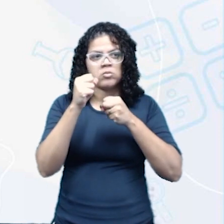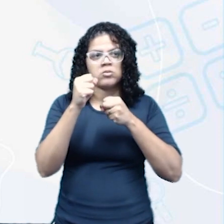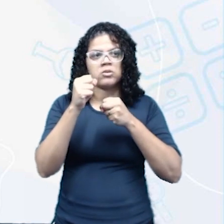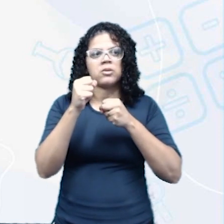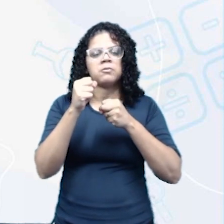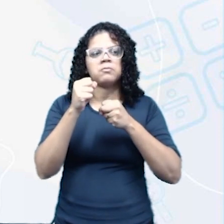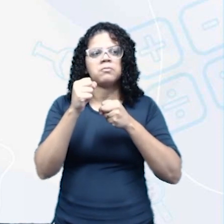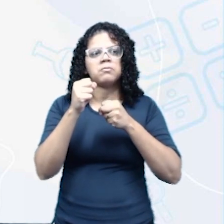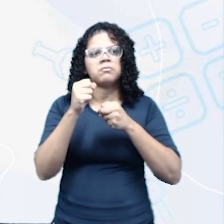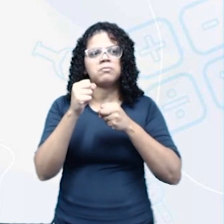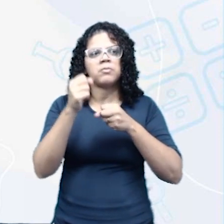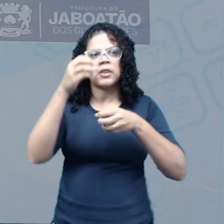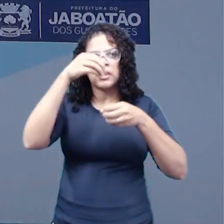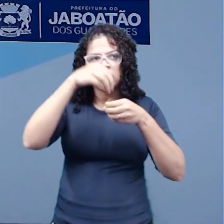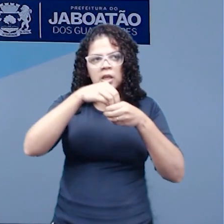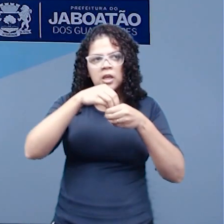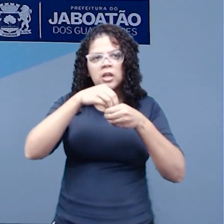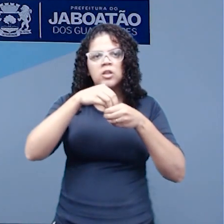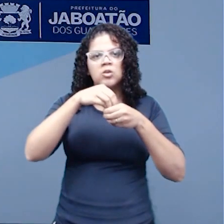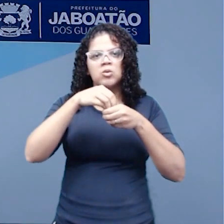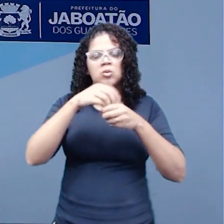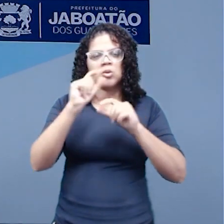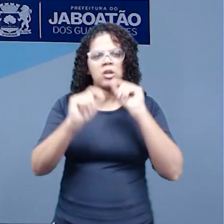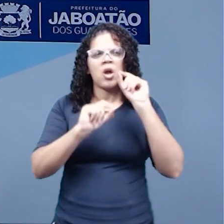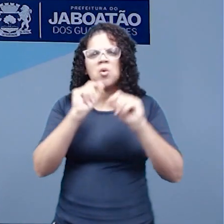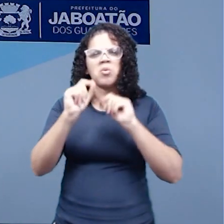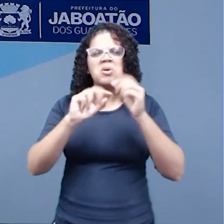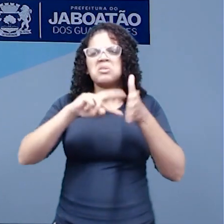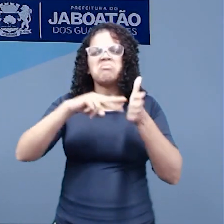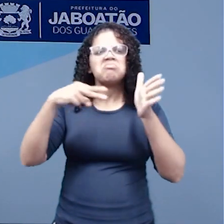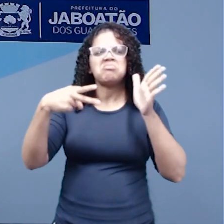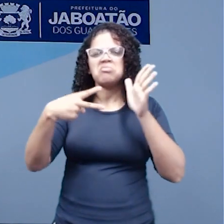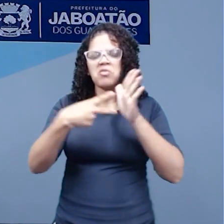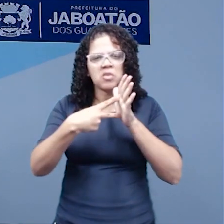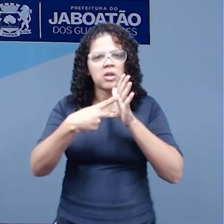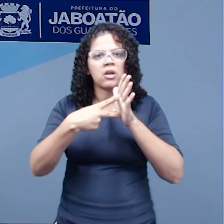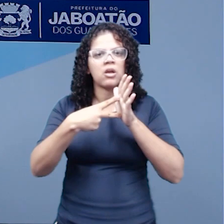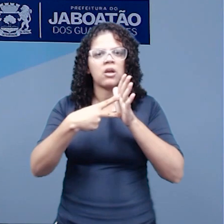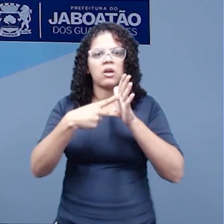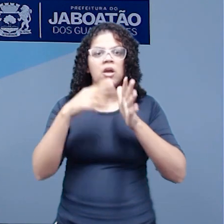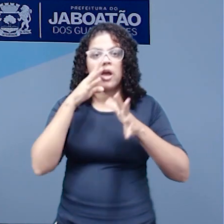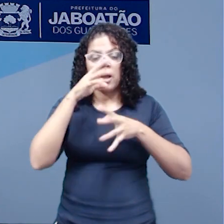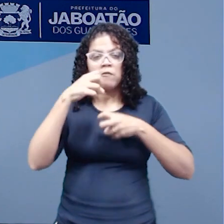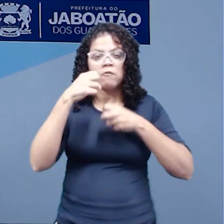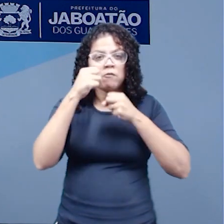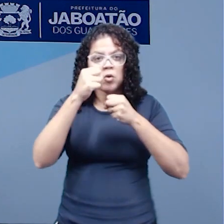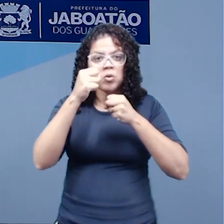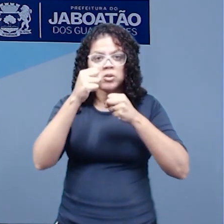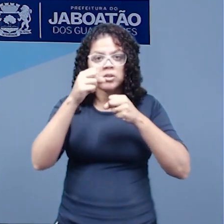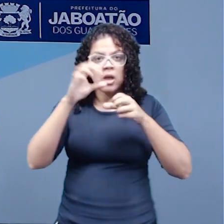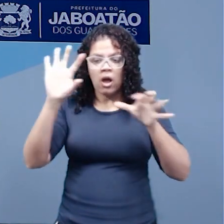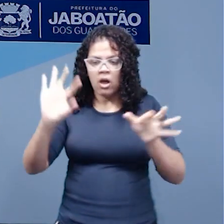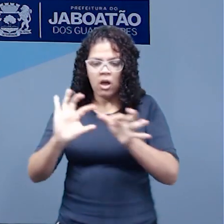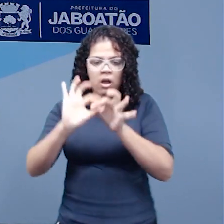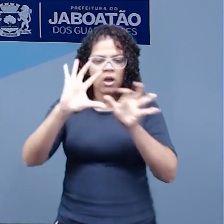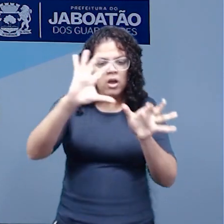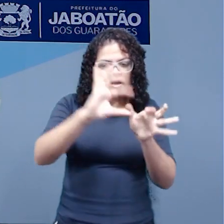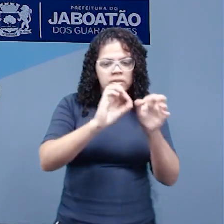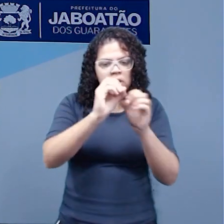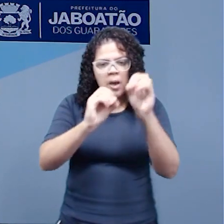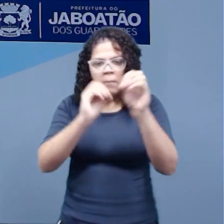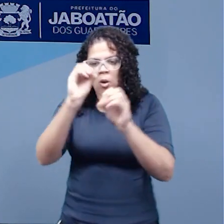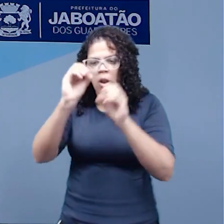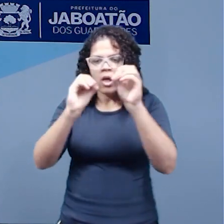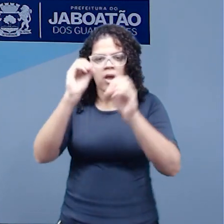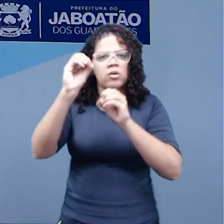A força resultante aí do tema, né, desse slide, é a força entre as moléculas. Existem duas forças, são a